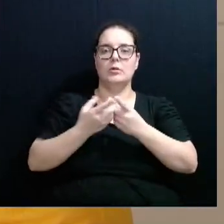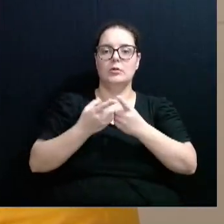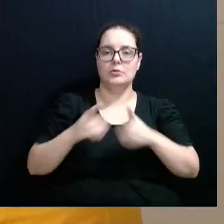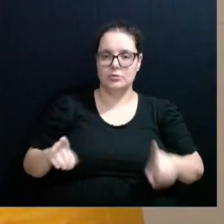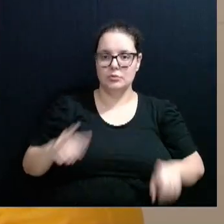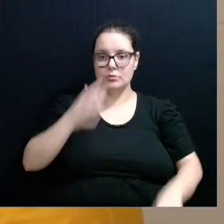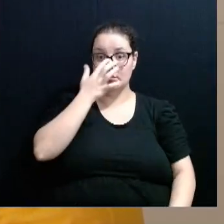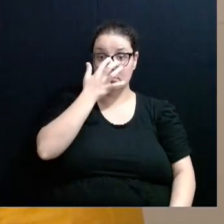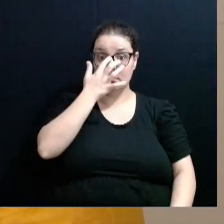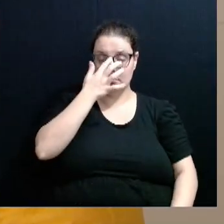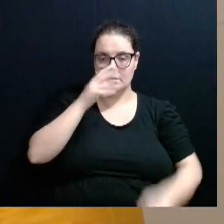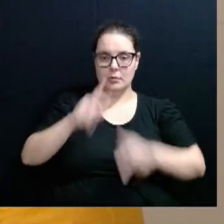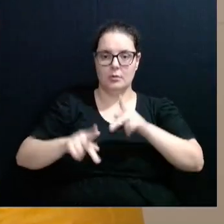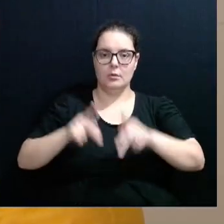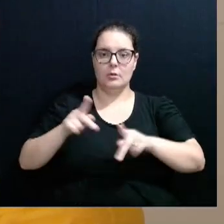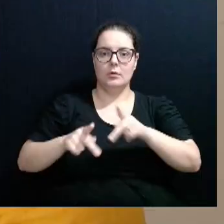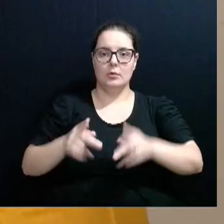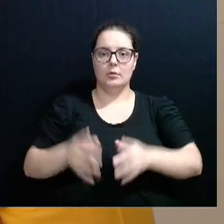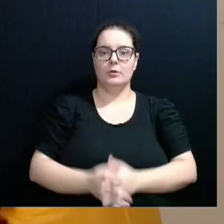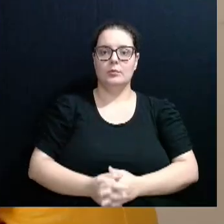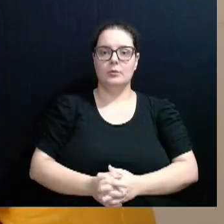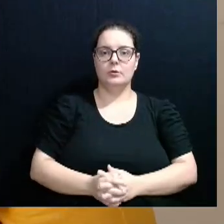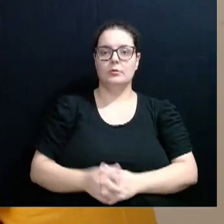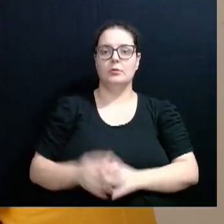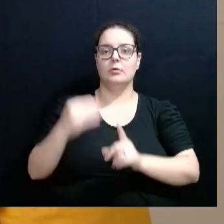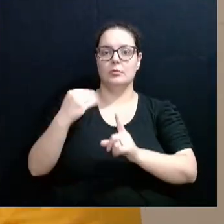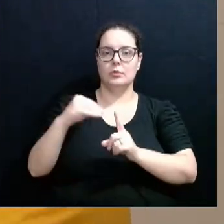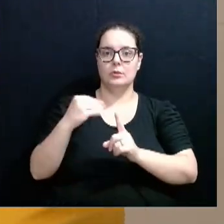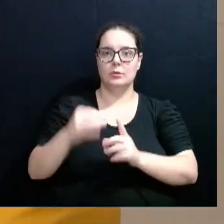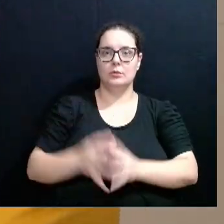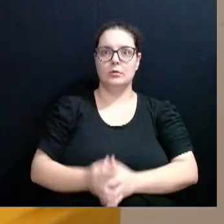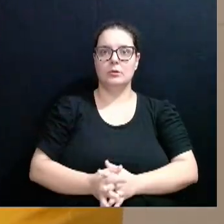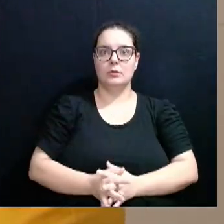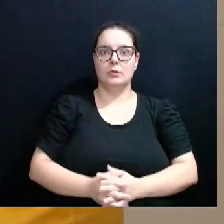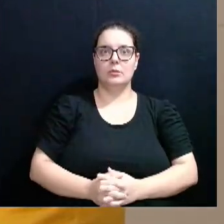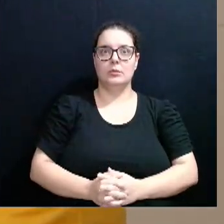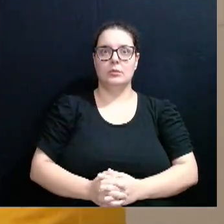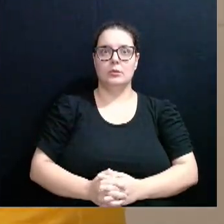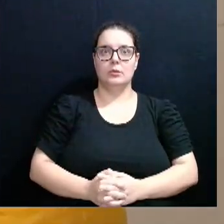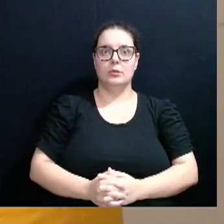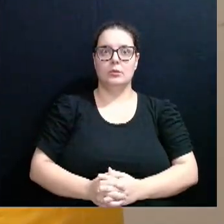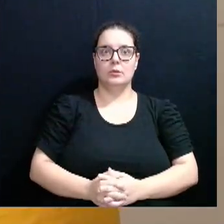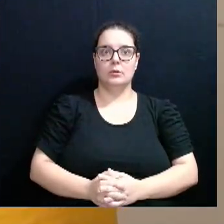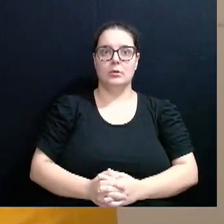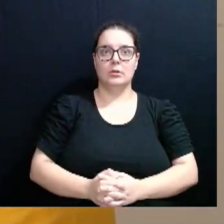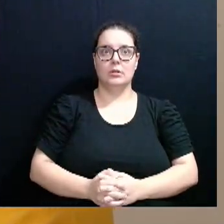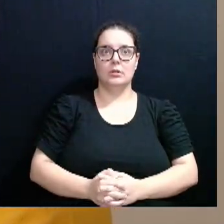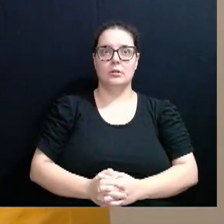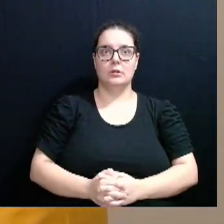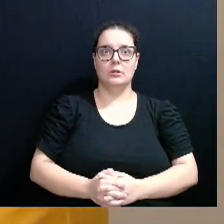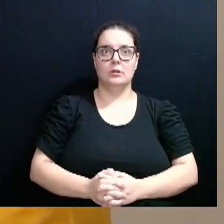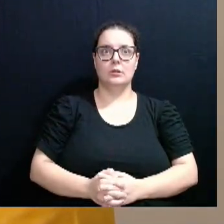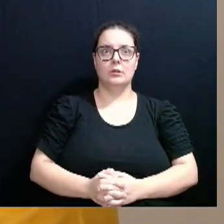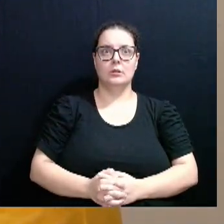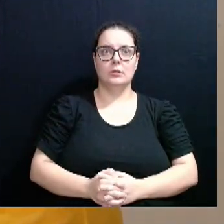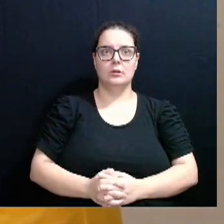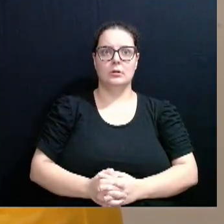população em vulnerabilidade, sejam as mães solo ou sejam os jovens, né?